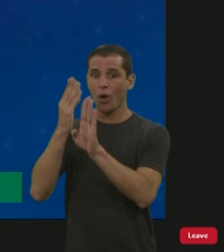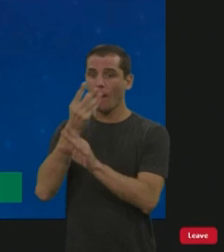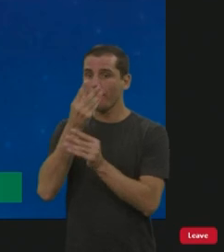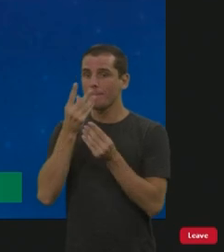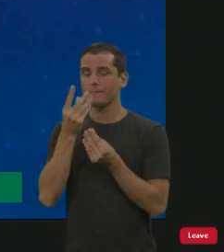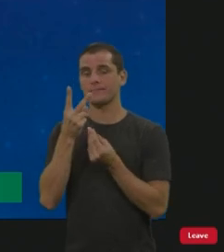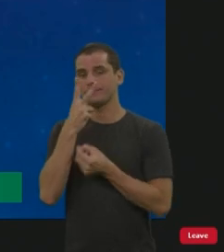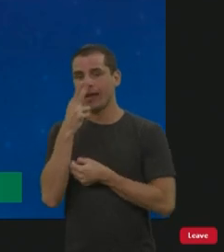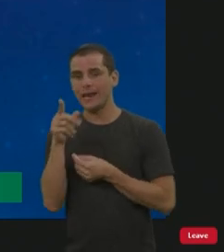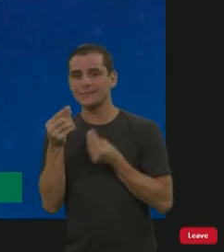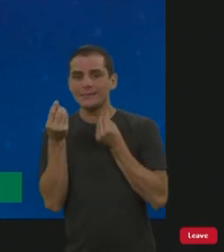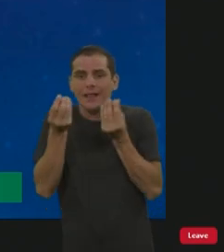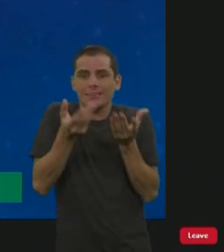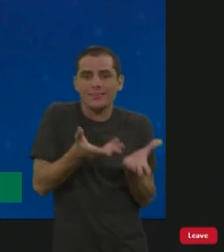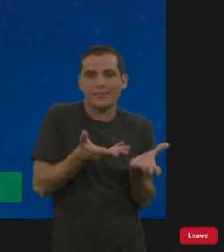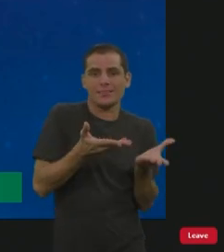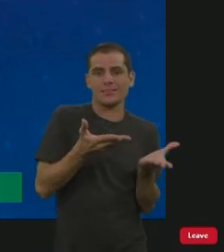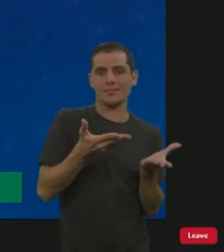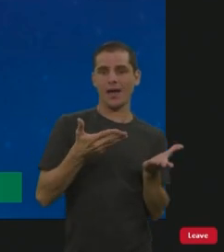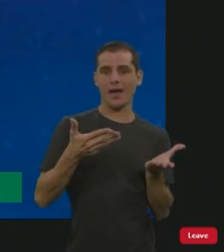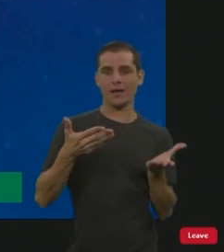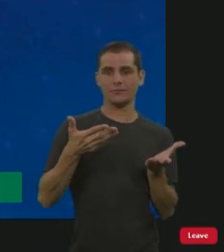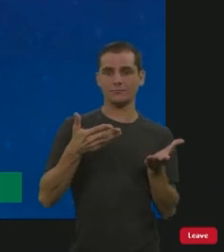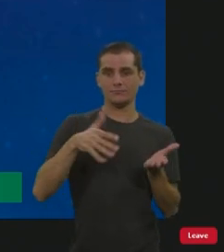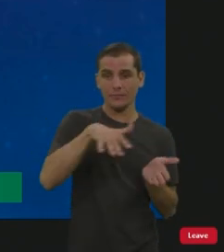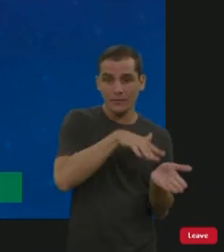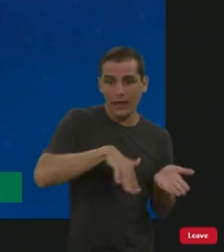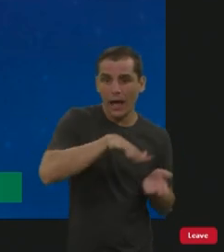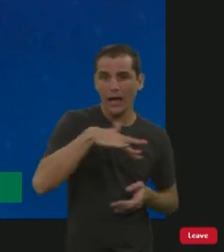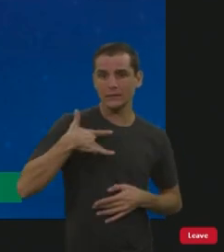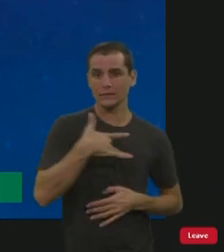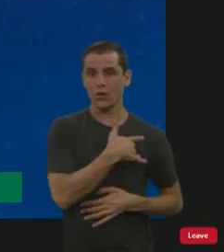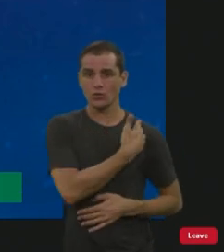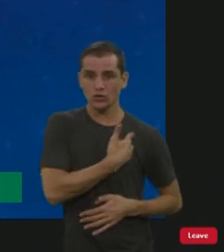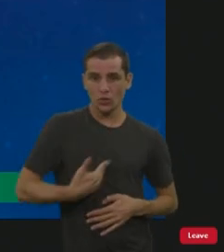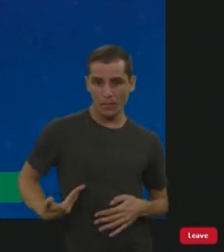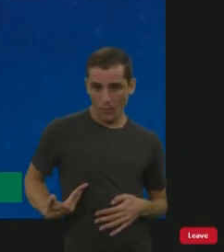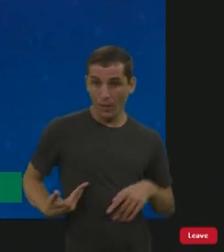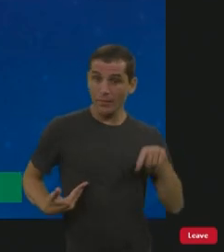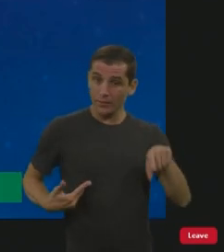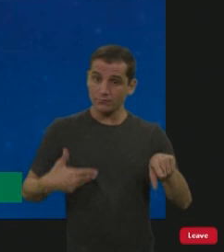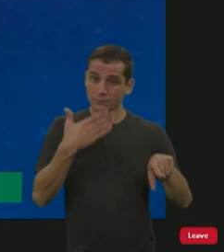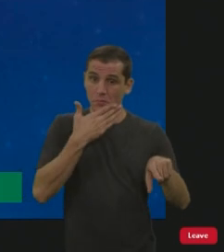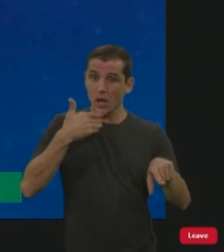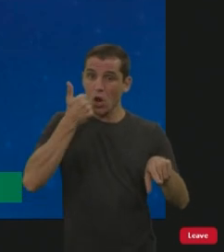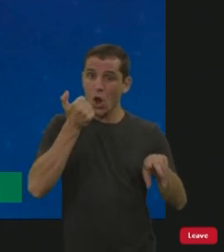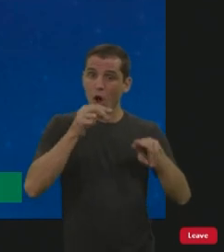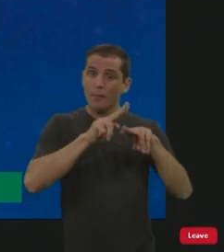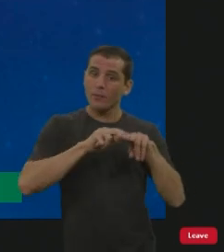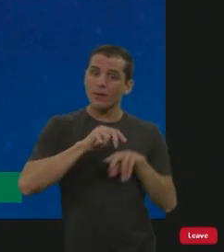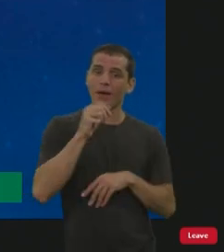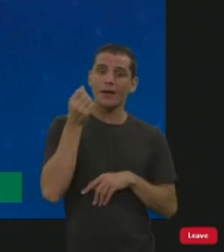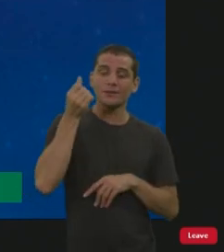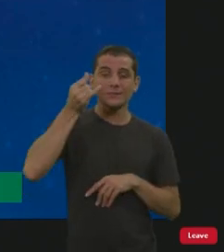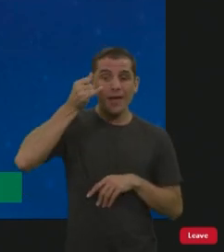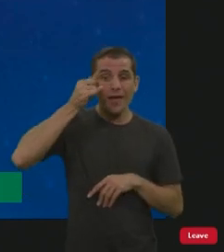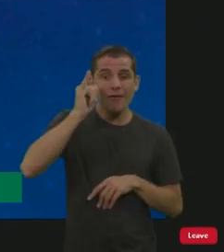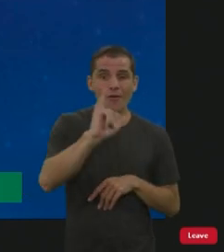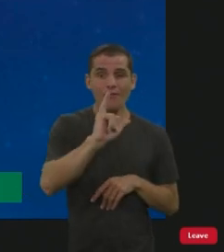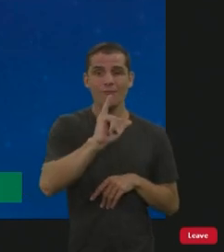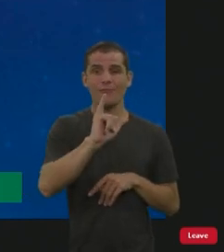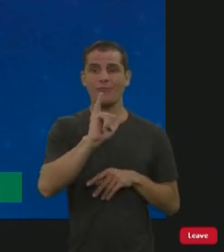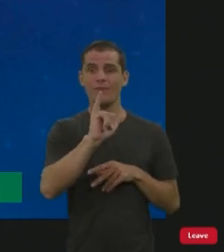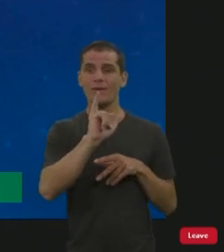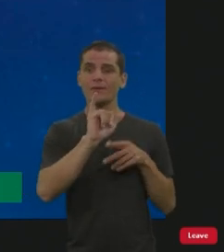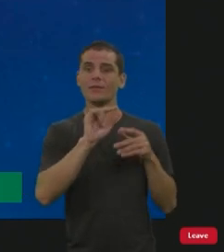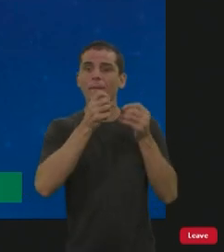diagnóstico precoce e tratar esse paciente o quanto antes, tá? Então, agradeço aí a oportunidade de estar aqui